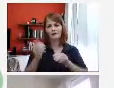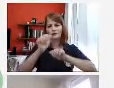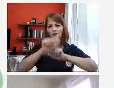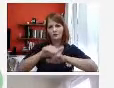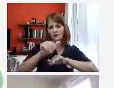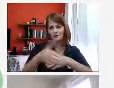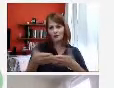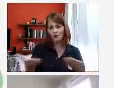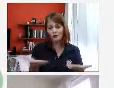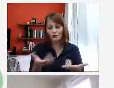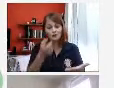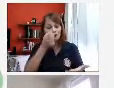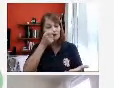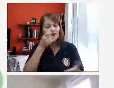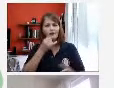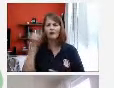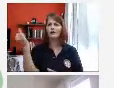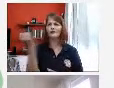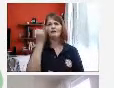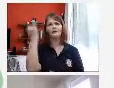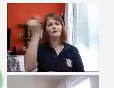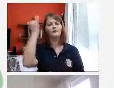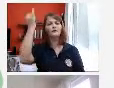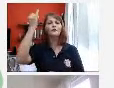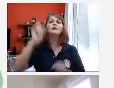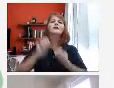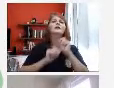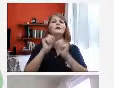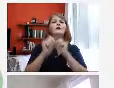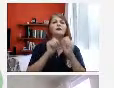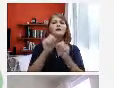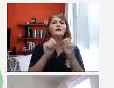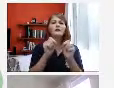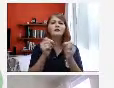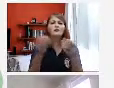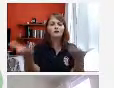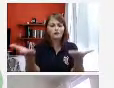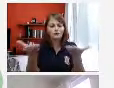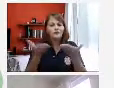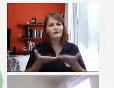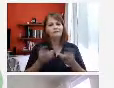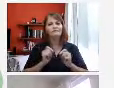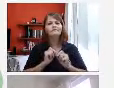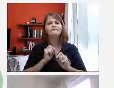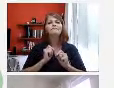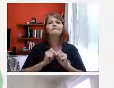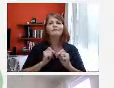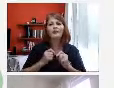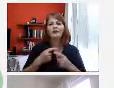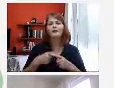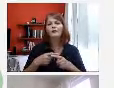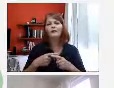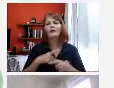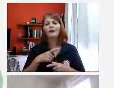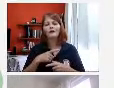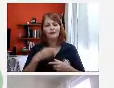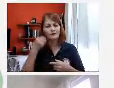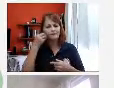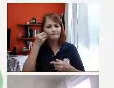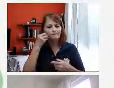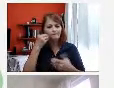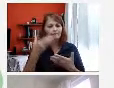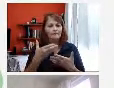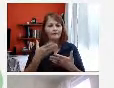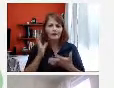gente vê a grande importância que isso nos traz, né? Onde a gente tenta, ao